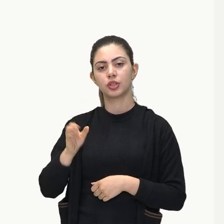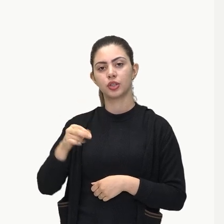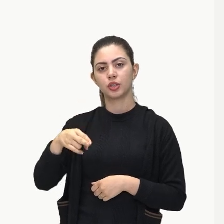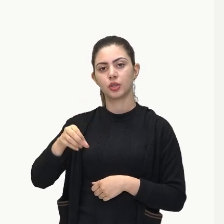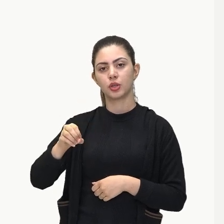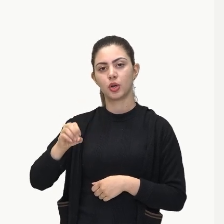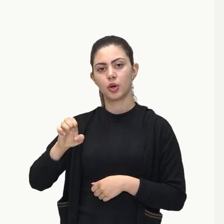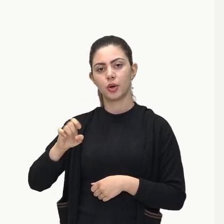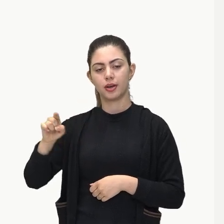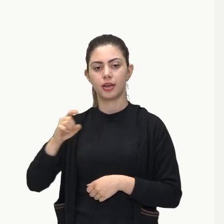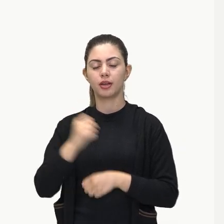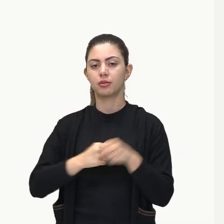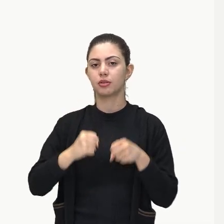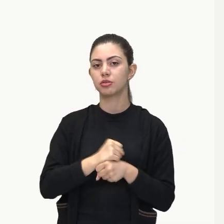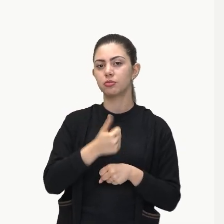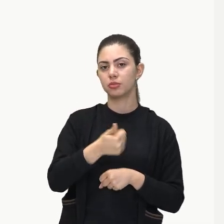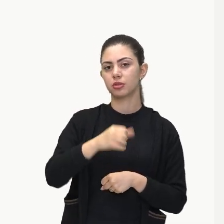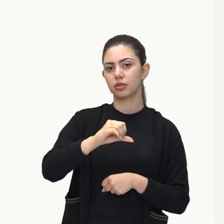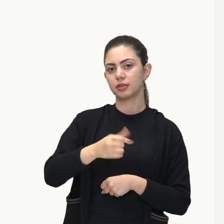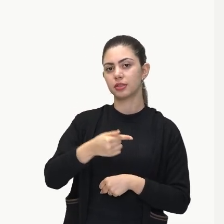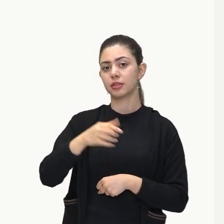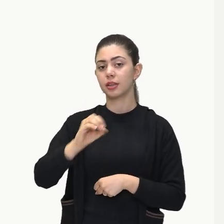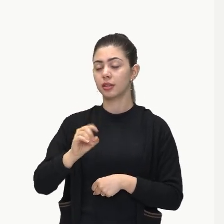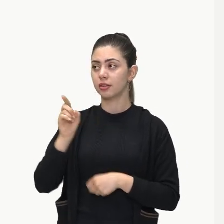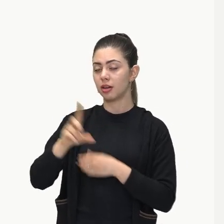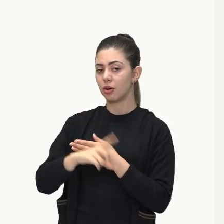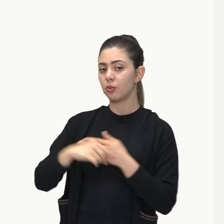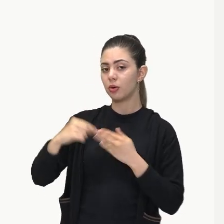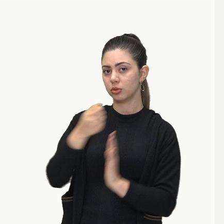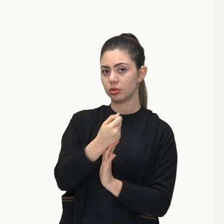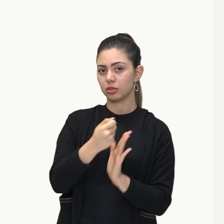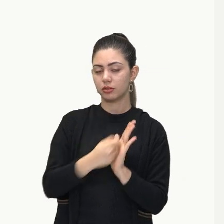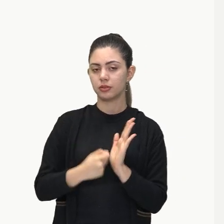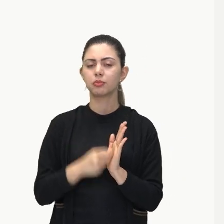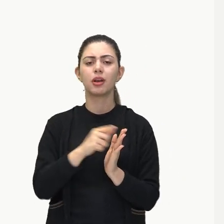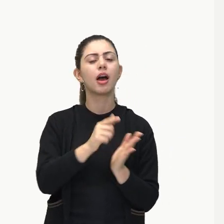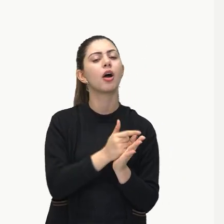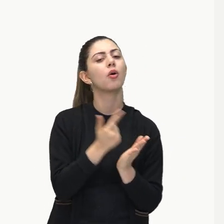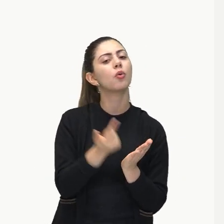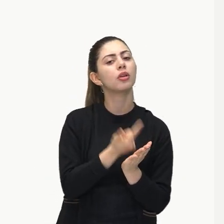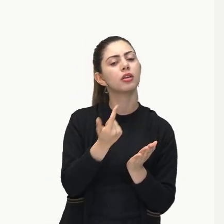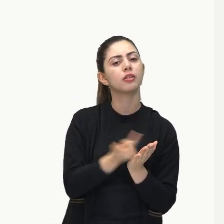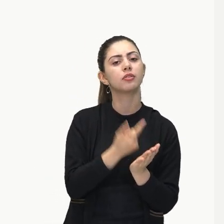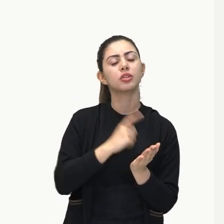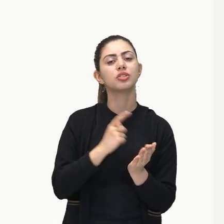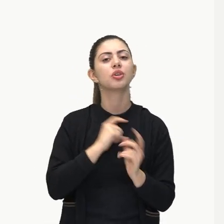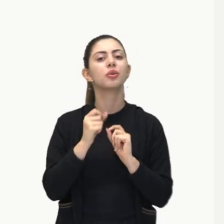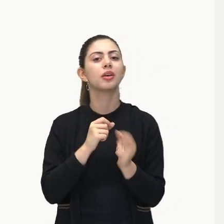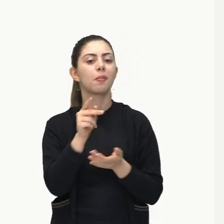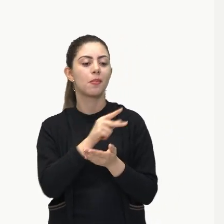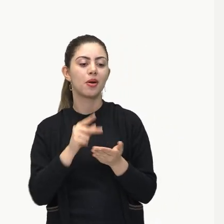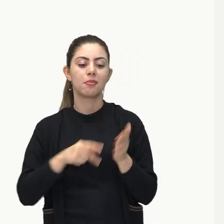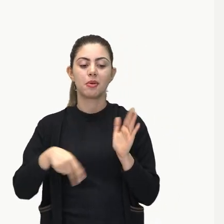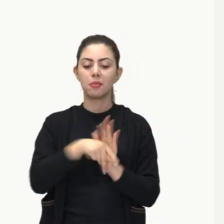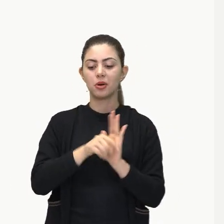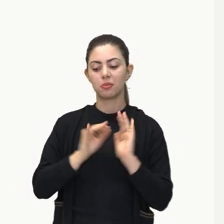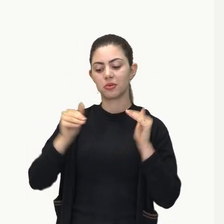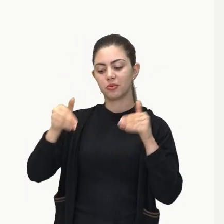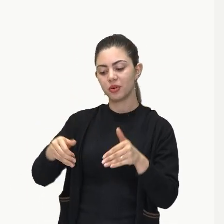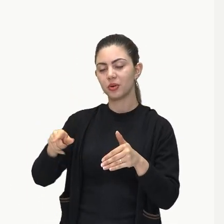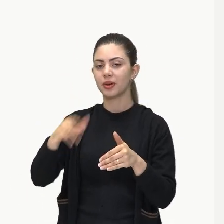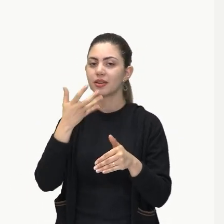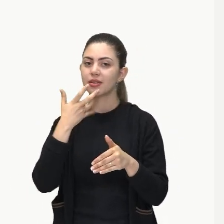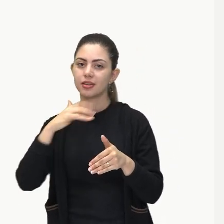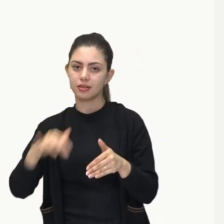1970 pelo Vinícius de Moraes. Esse livro continha vários poemas infantis que eram direcionados para os filhos